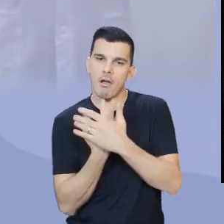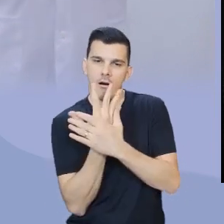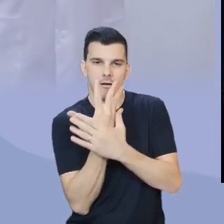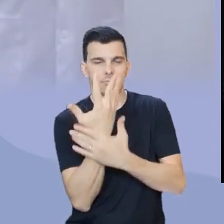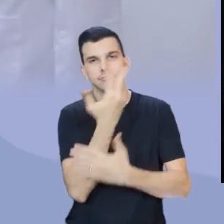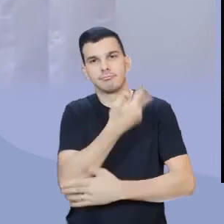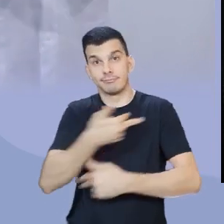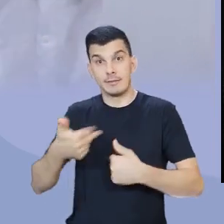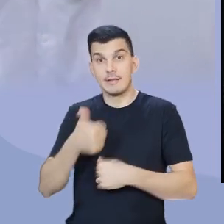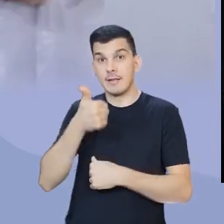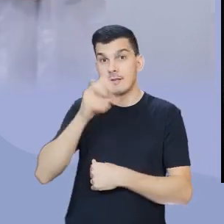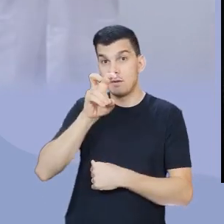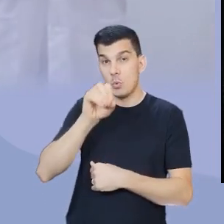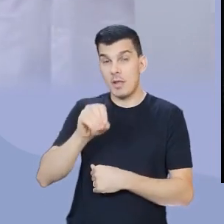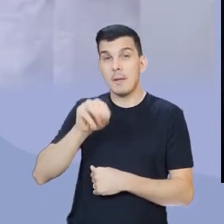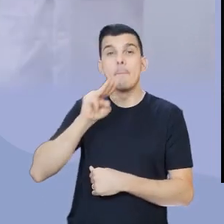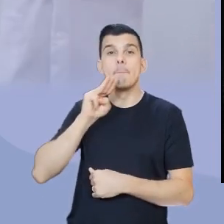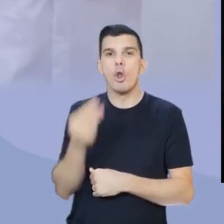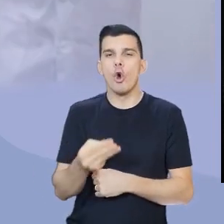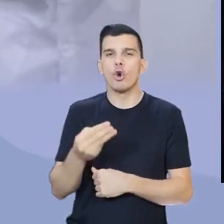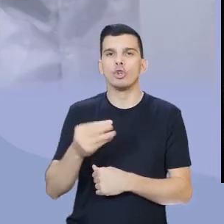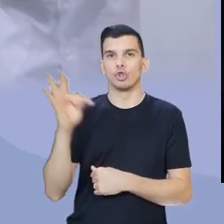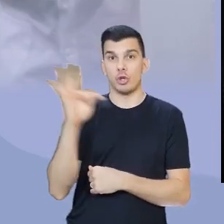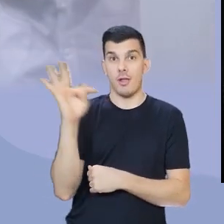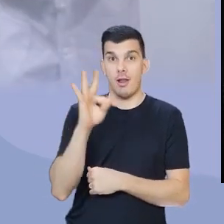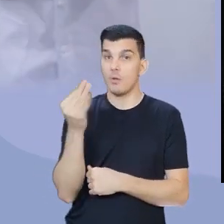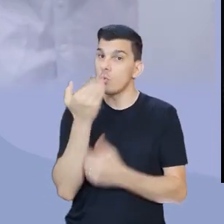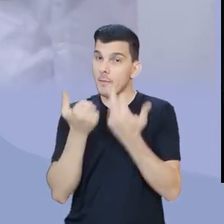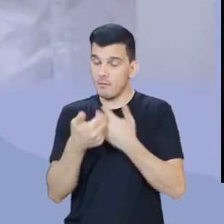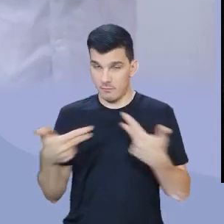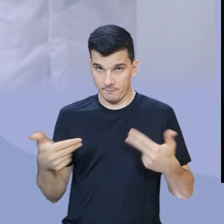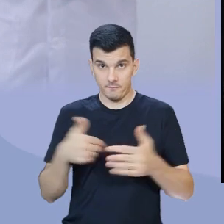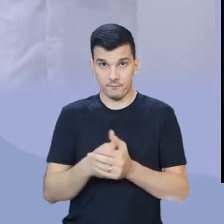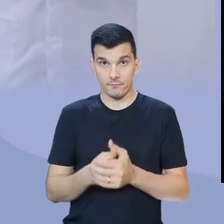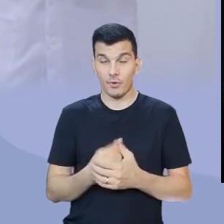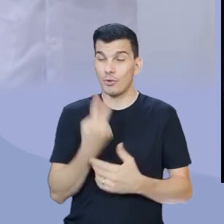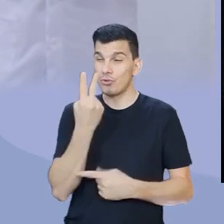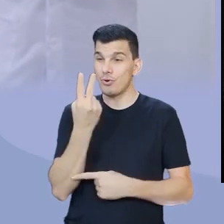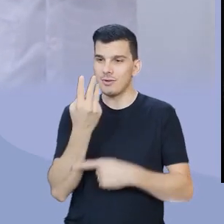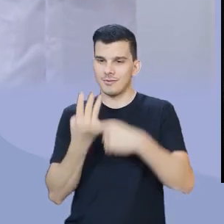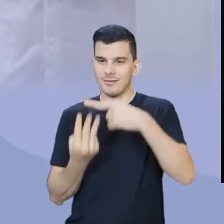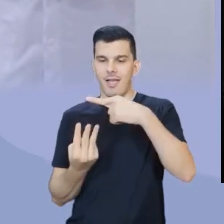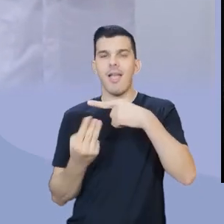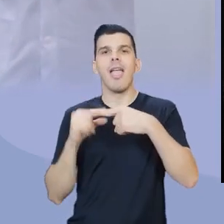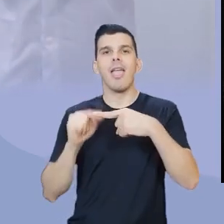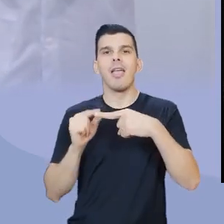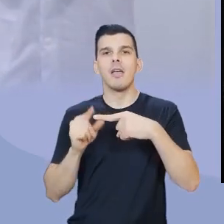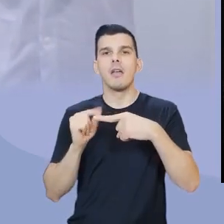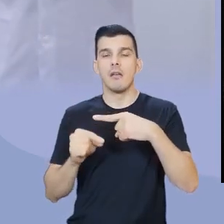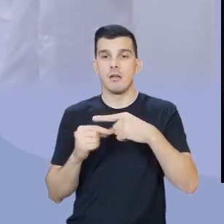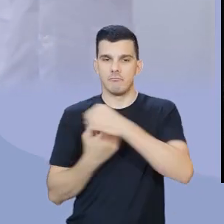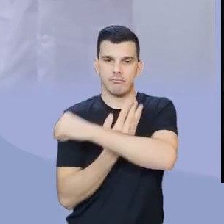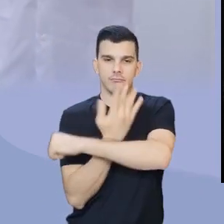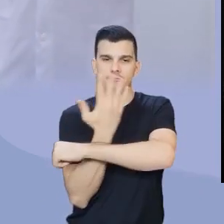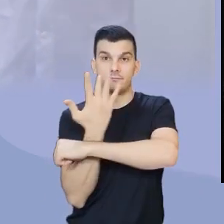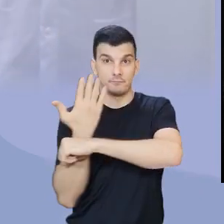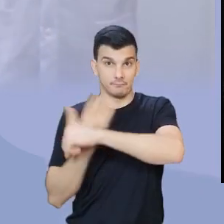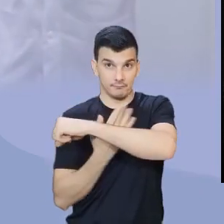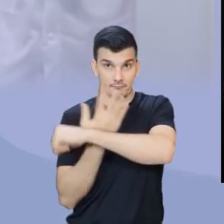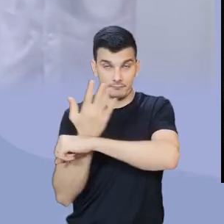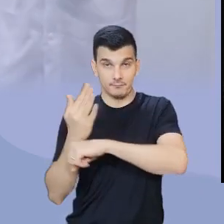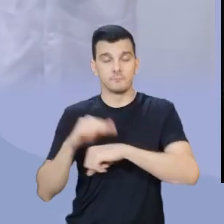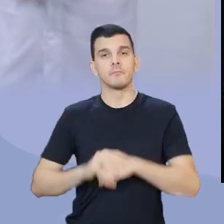aproximadamente 150 milhões de toneladas de alimentos e desse total, 2/3 são produtos de plantio. Em relação ao